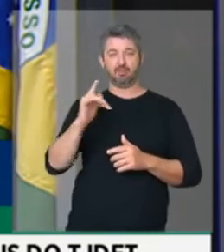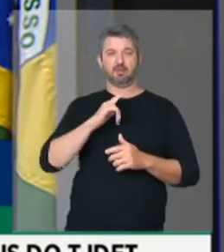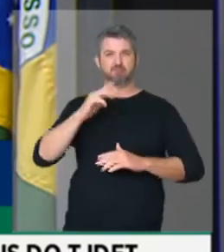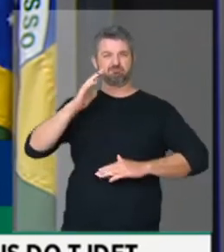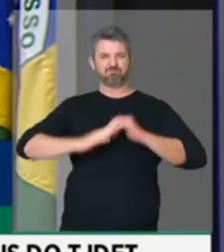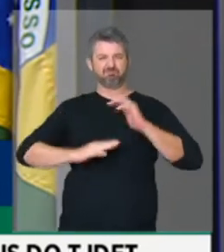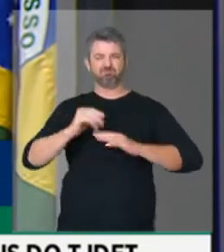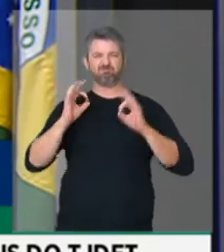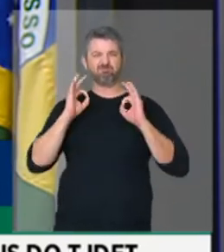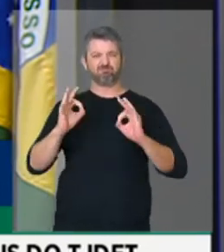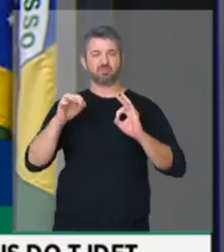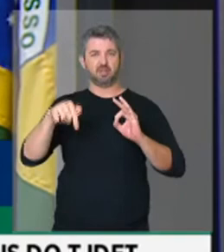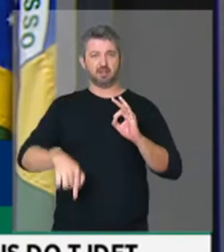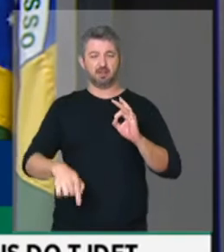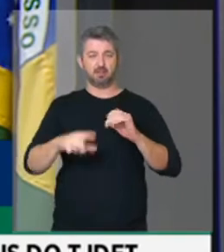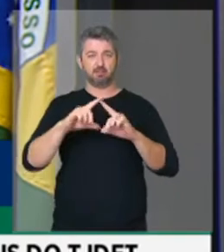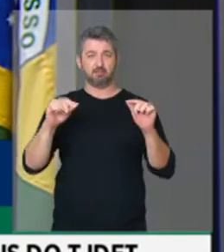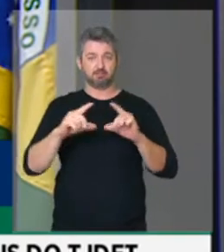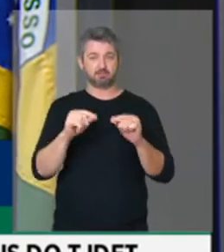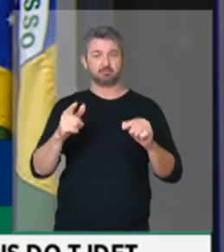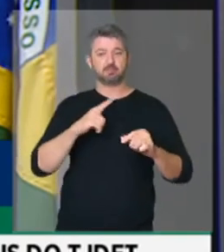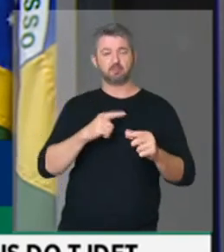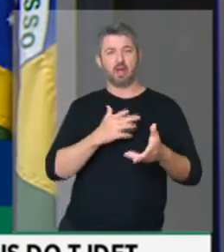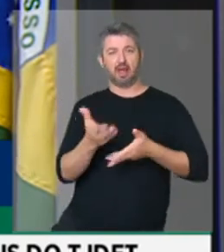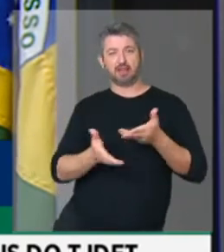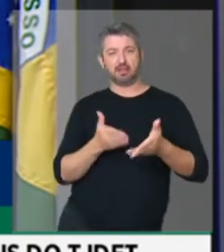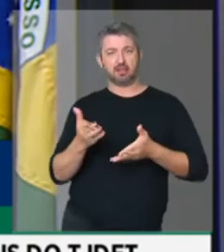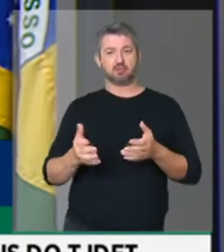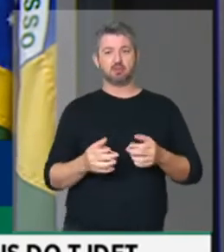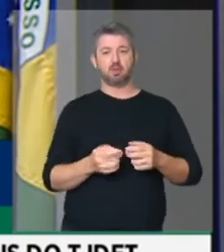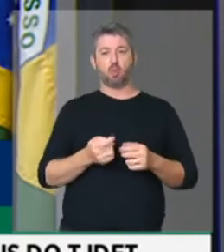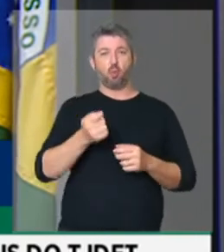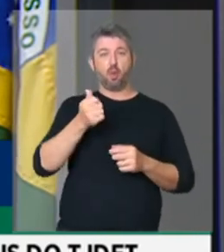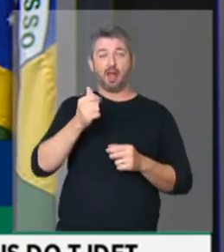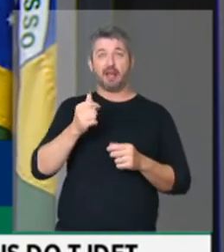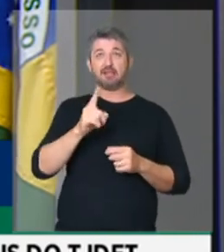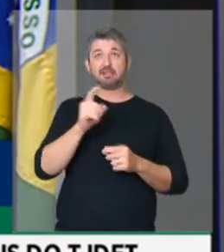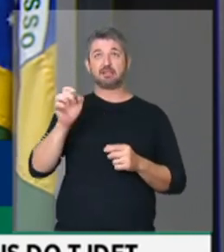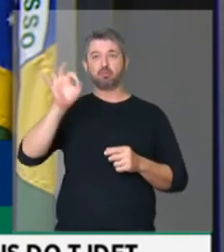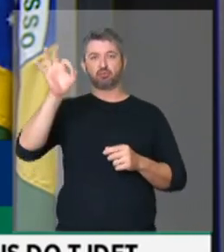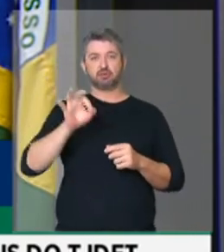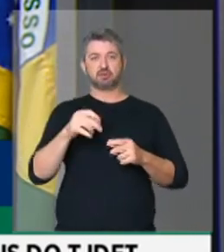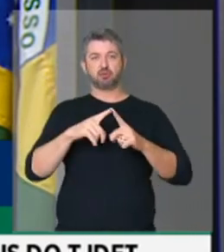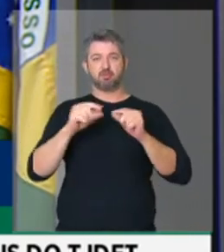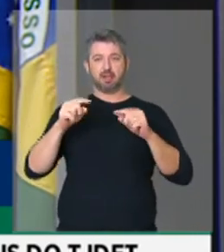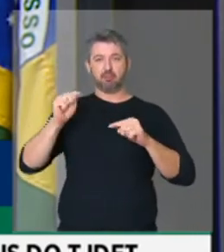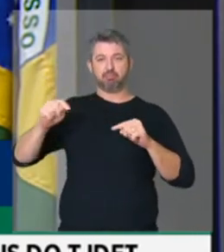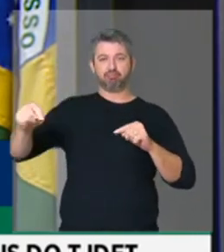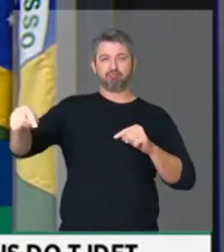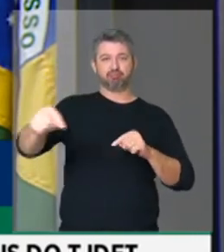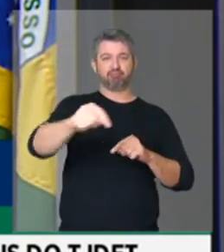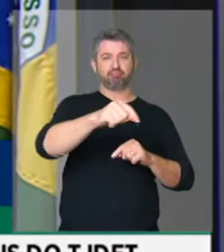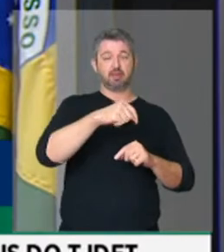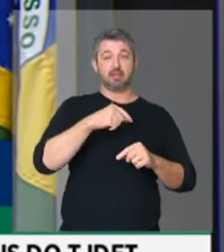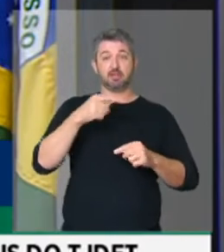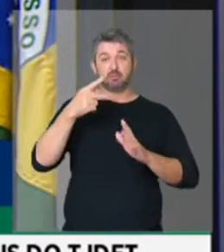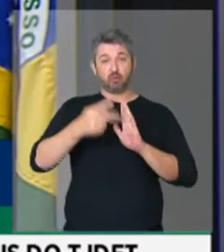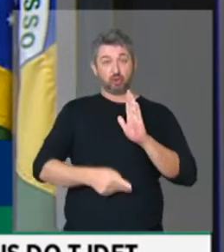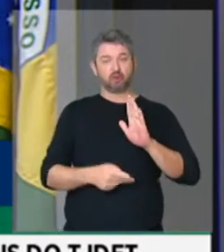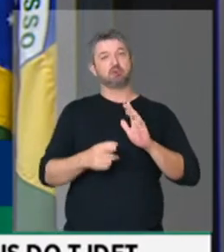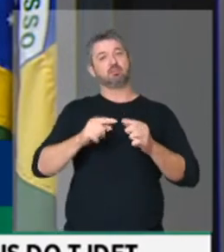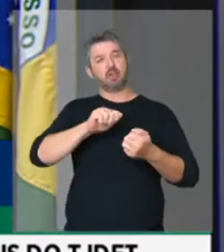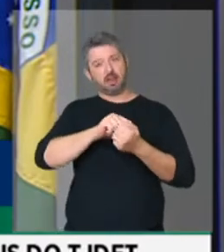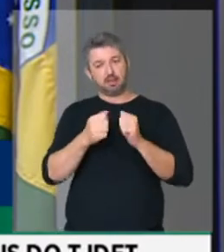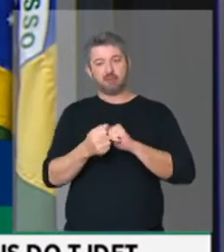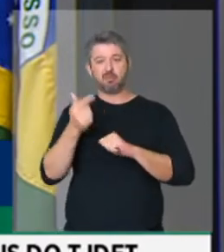Distrito Federal, com amplo atendimento em quase todas as nossas cidades aqui, né, e este projeto vem a se adequar para que a gente possa ter